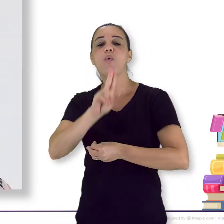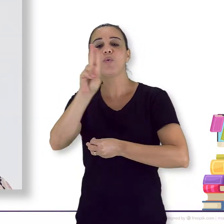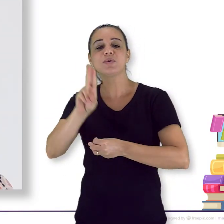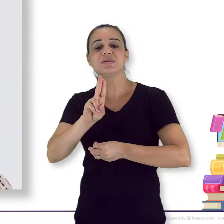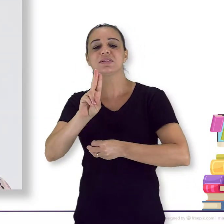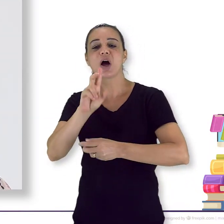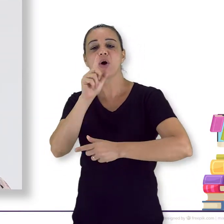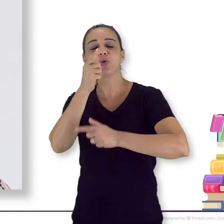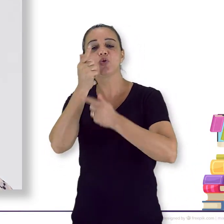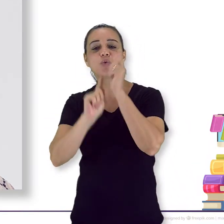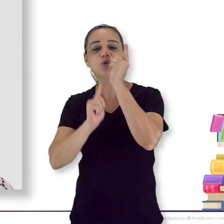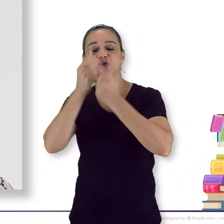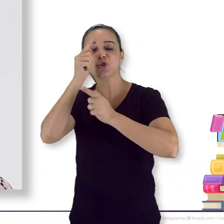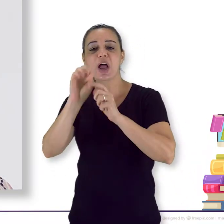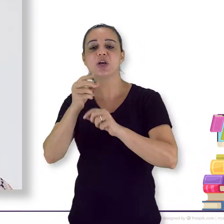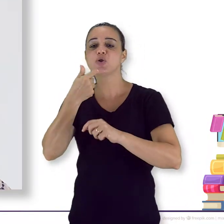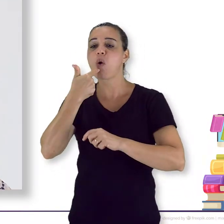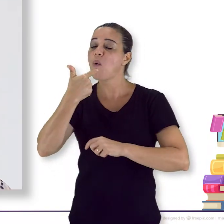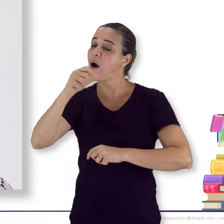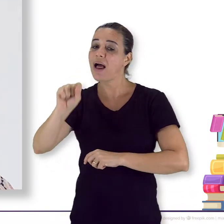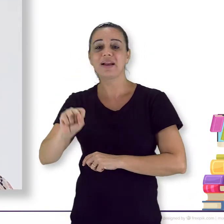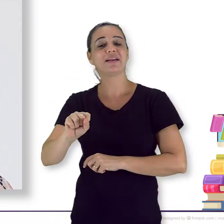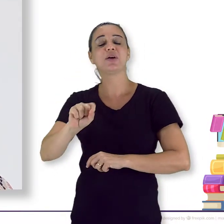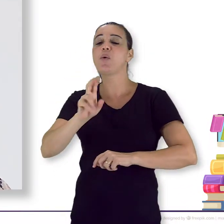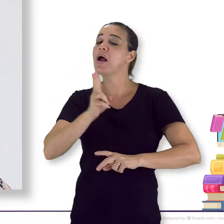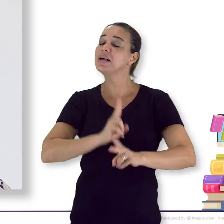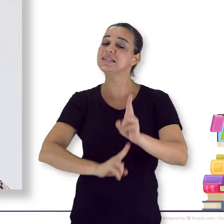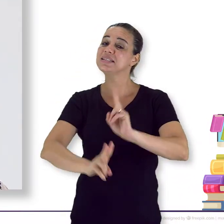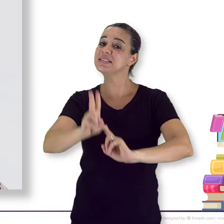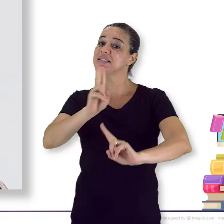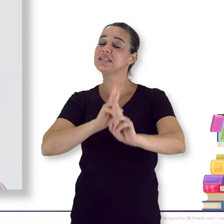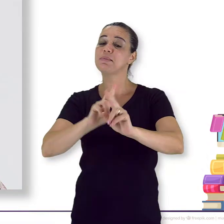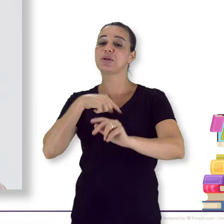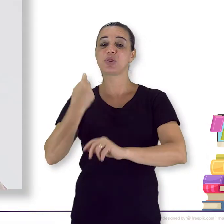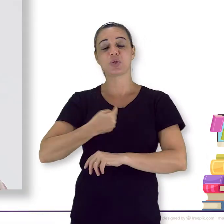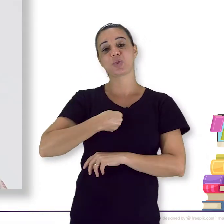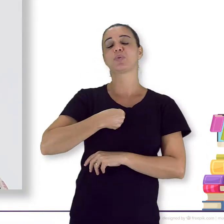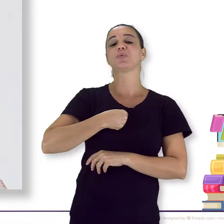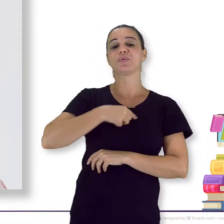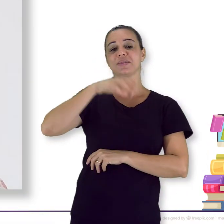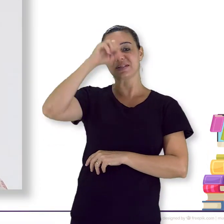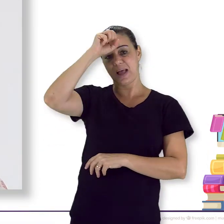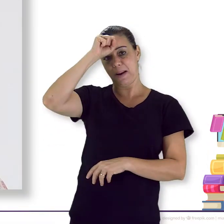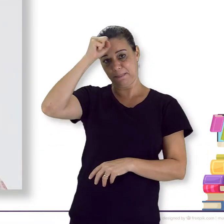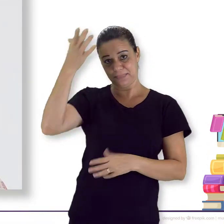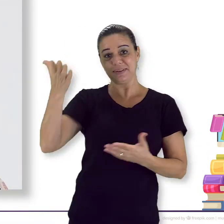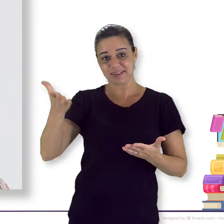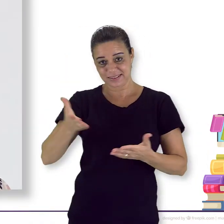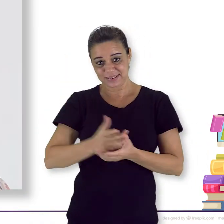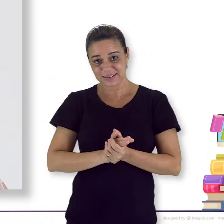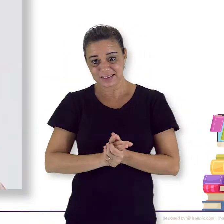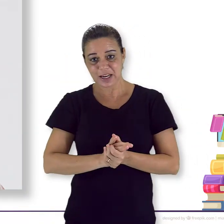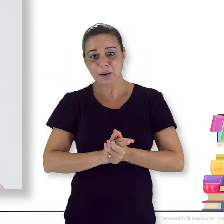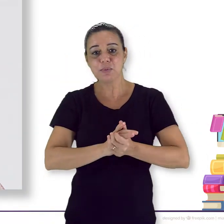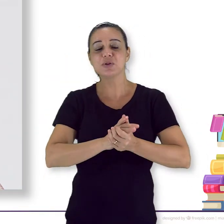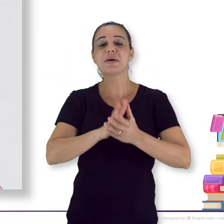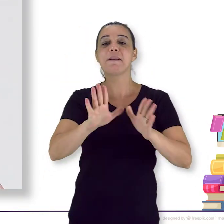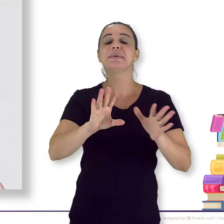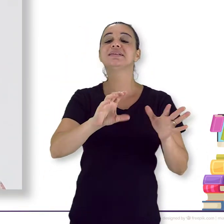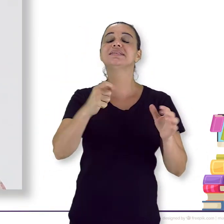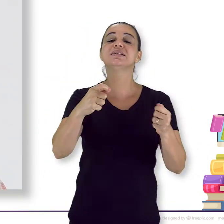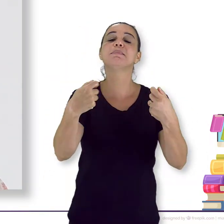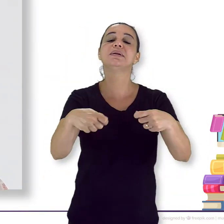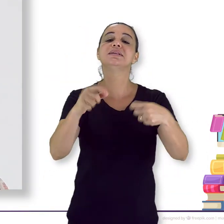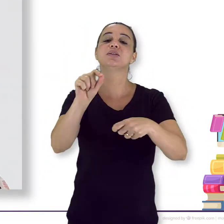gestos, pelos símbolos, o que a gente acaba dando importância e relevância. É no contexto que